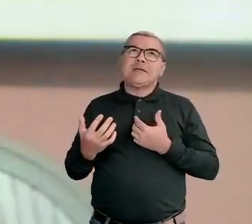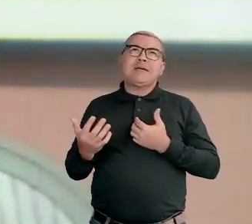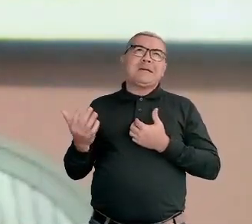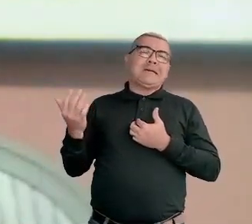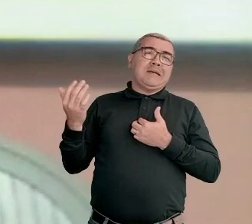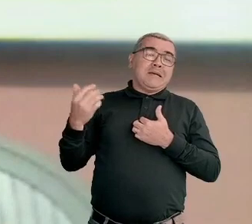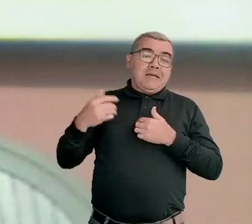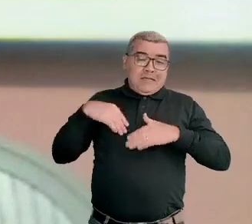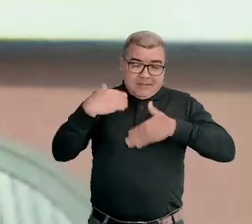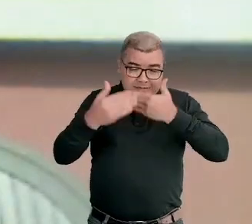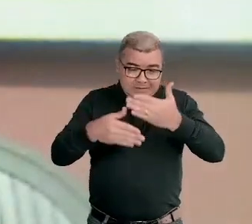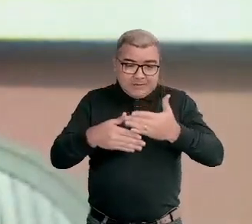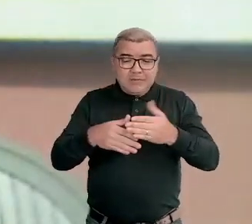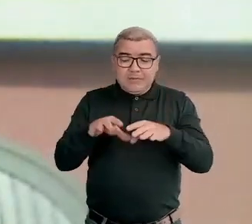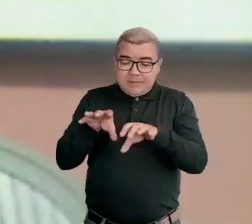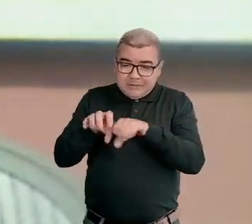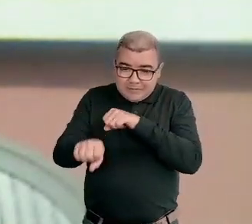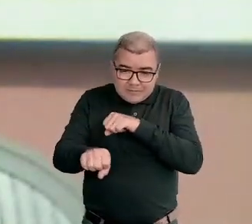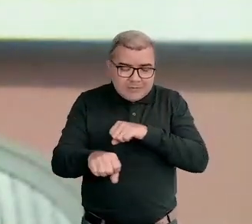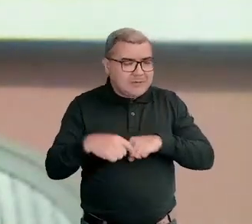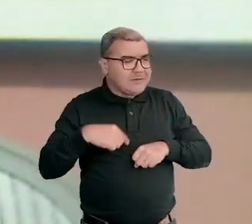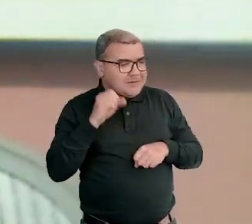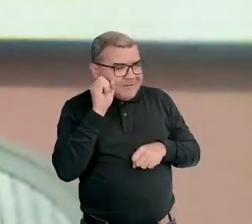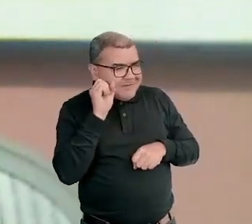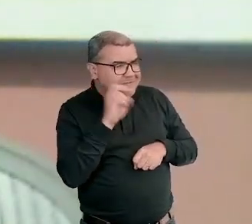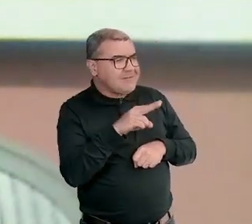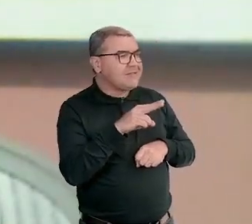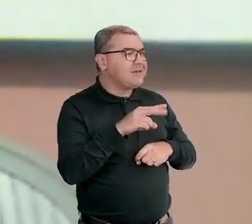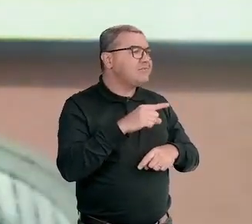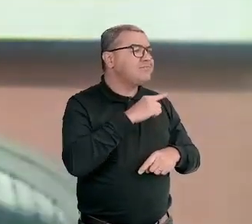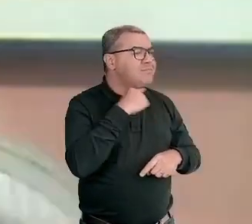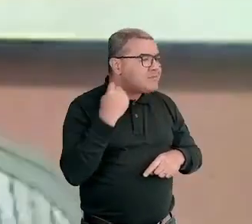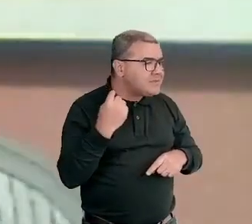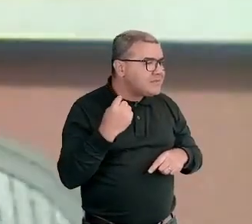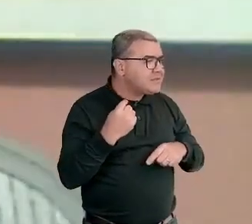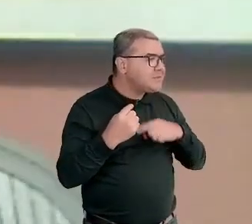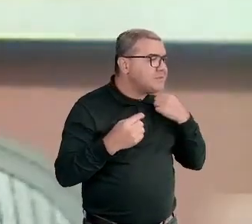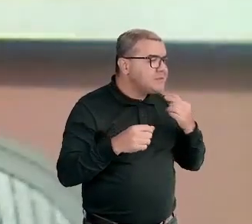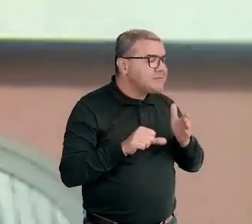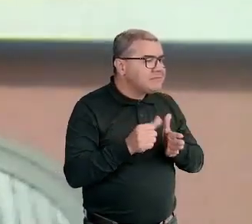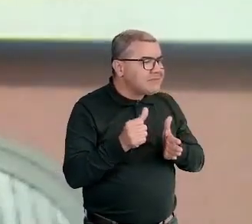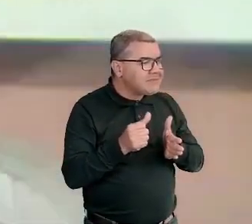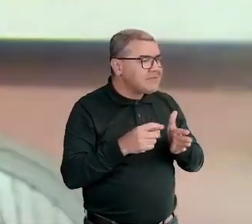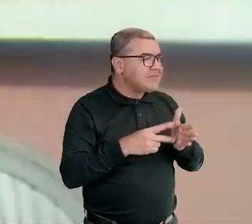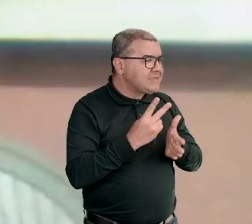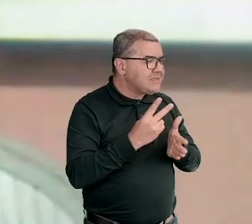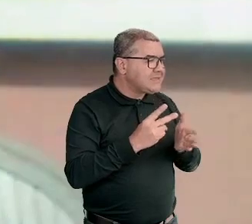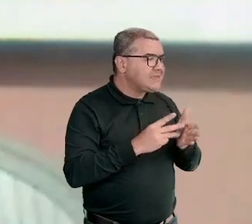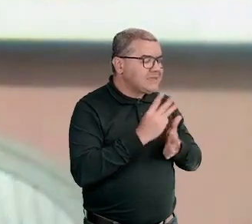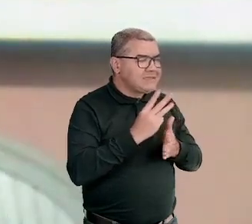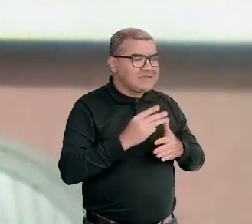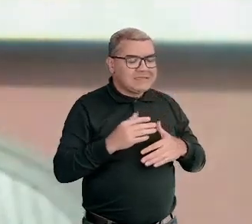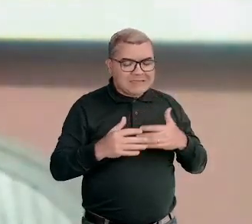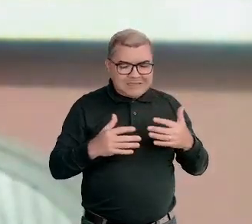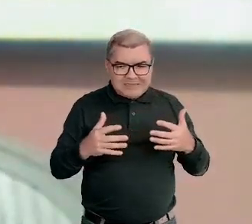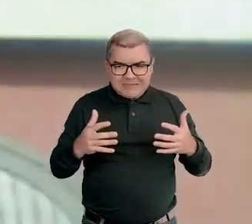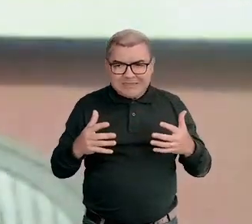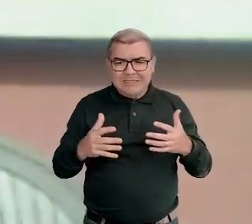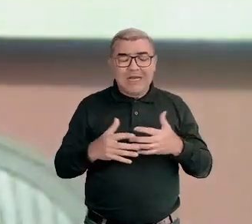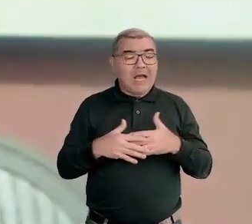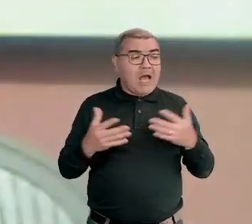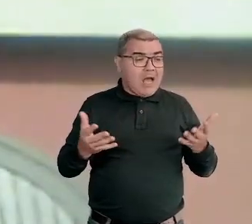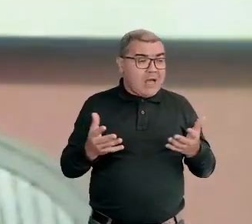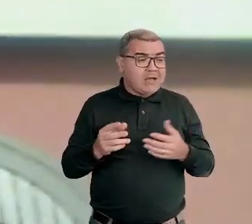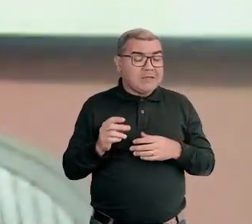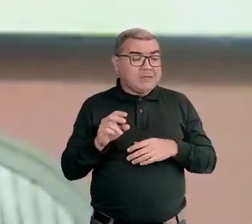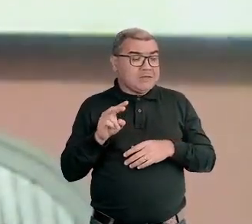primeiras mortes de pacientes, que nós pensávamos que era uma pneumonia atípica que tinha vindo do outro hemisfério, e rapidamente, a